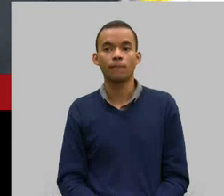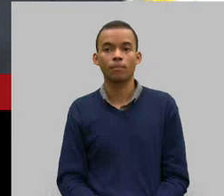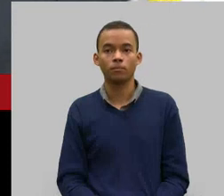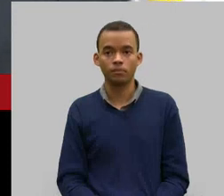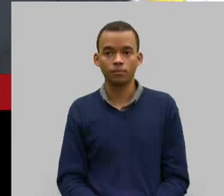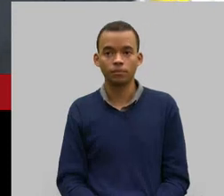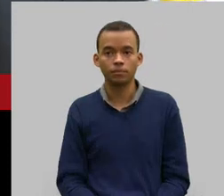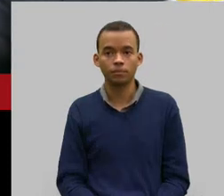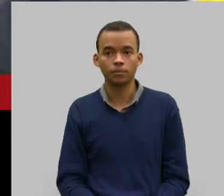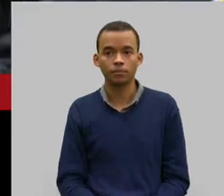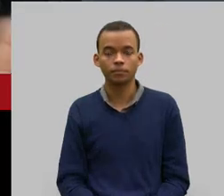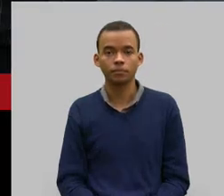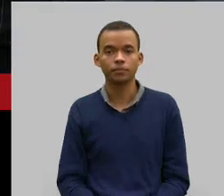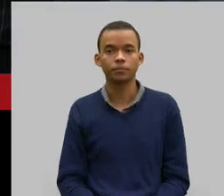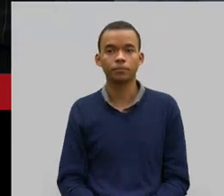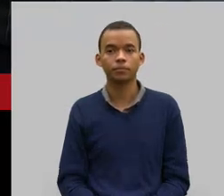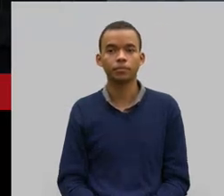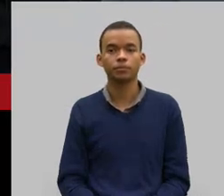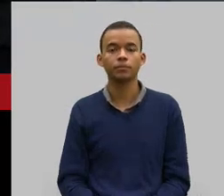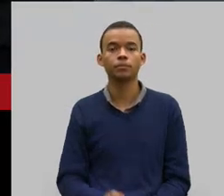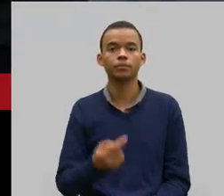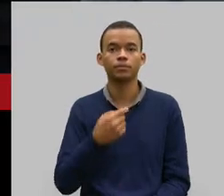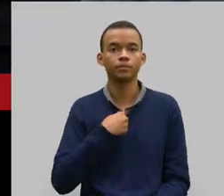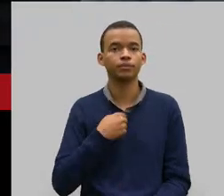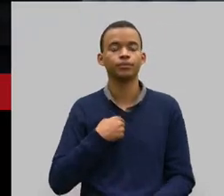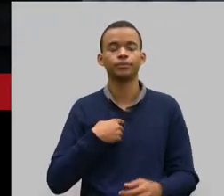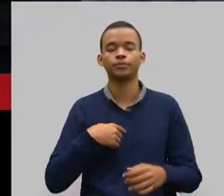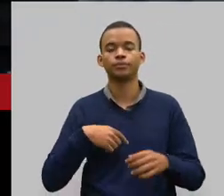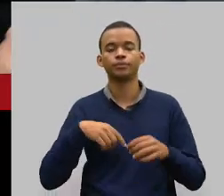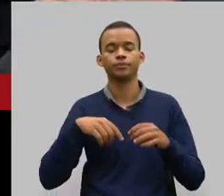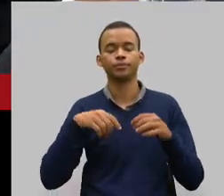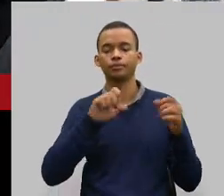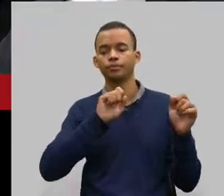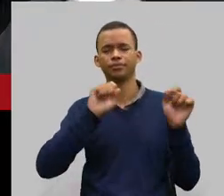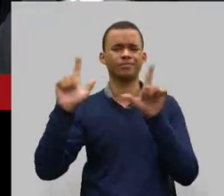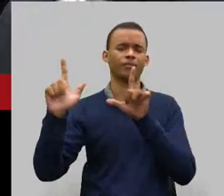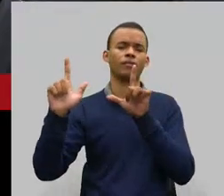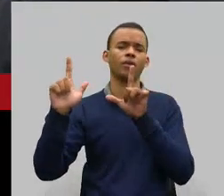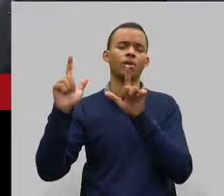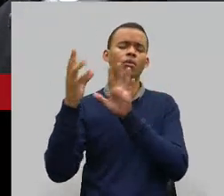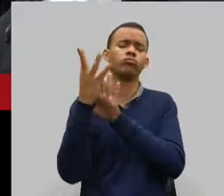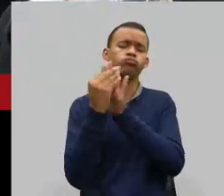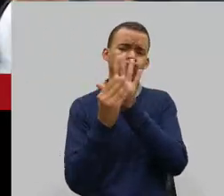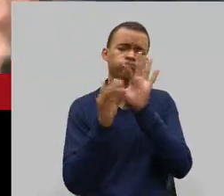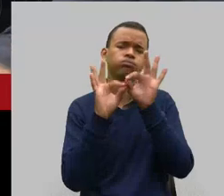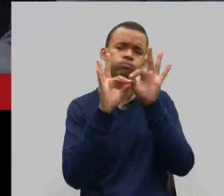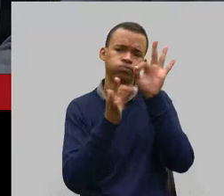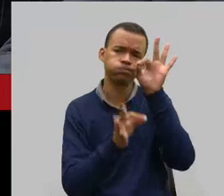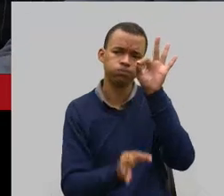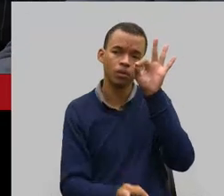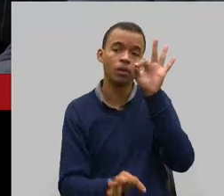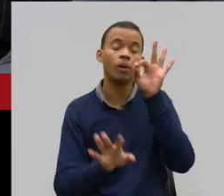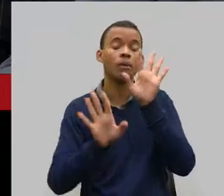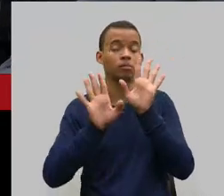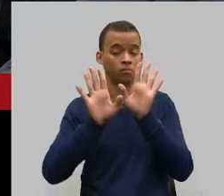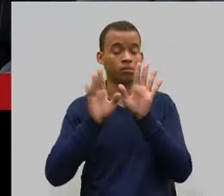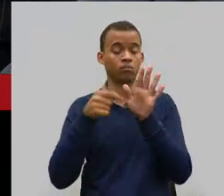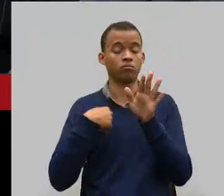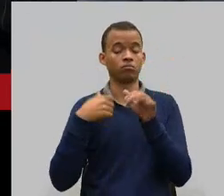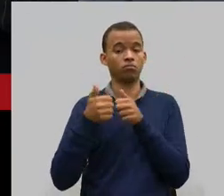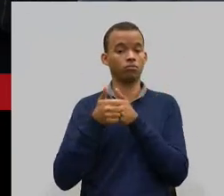Queria trouxe bastante coisa mas vou procurar não me estender ao prazo dado pelo senhor